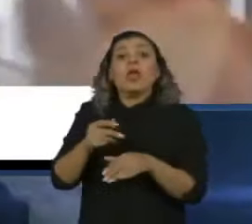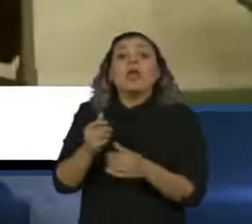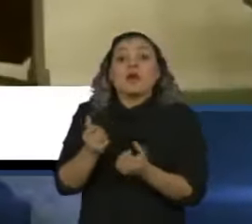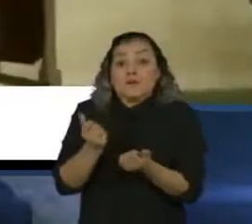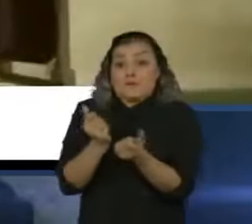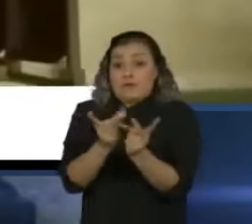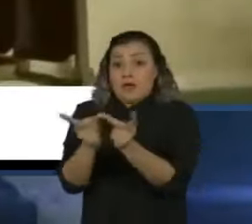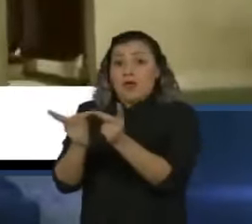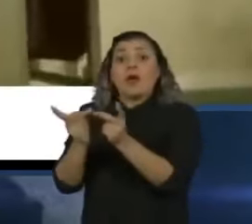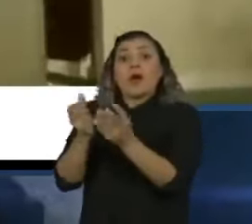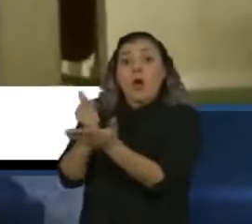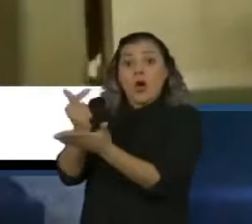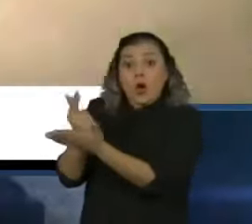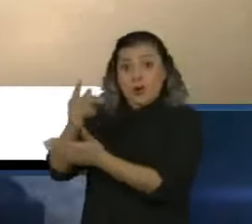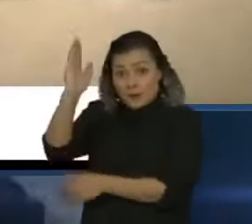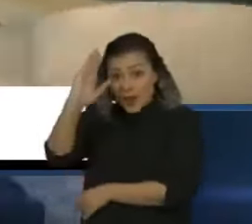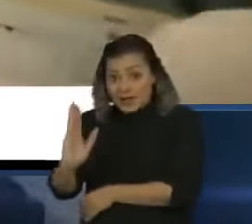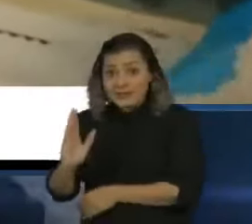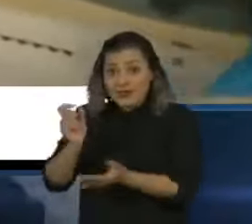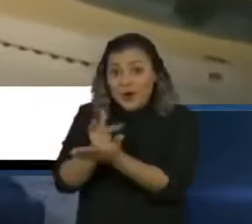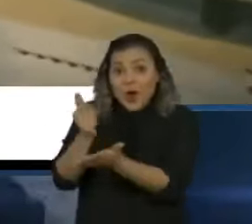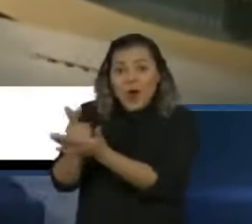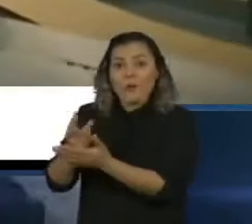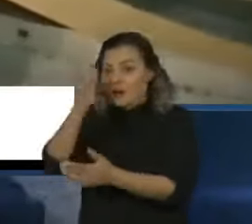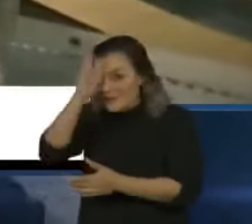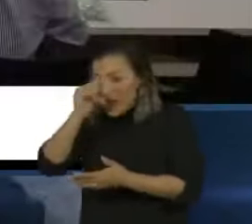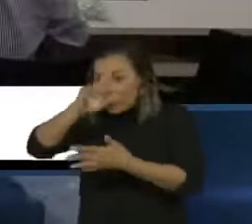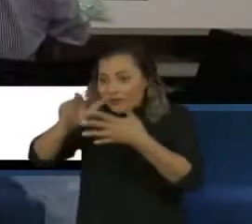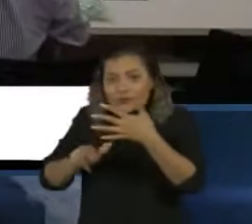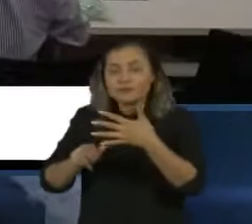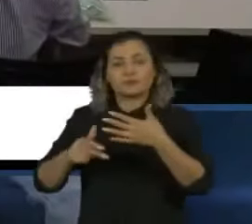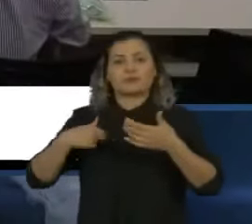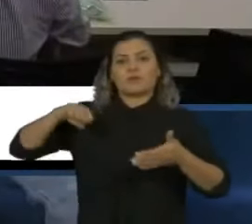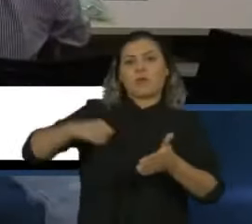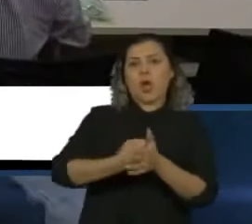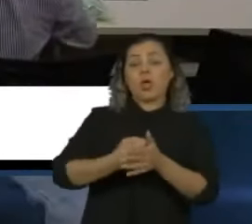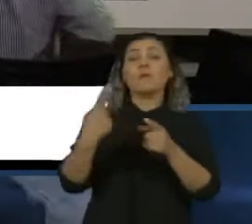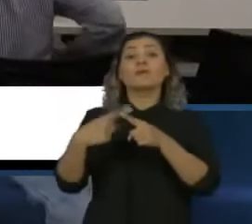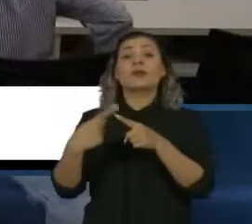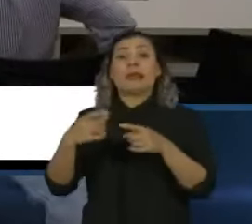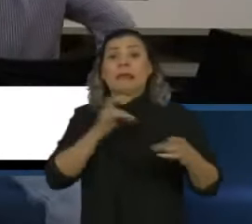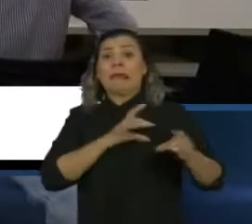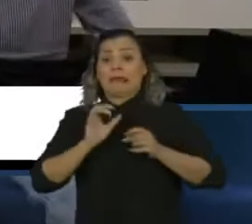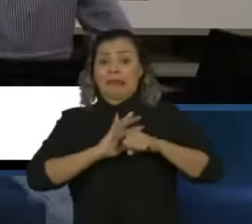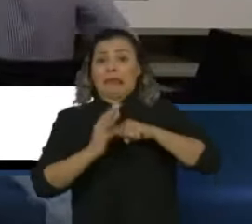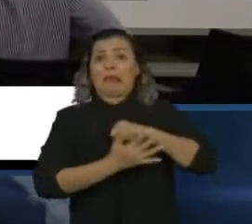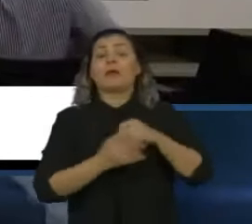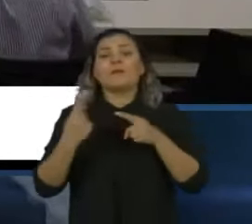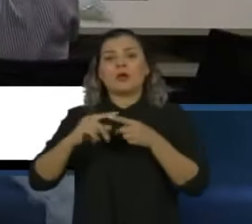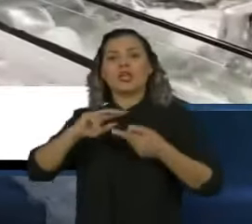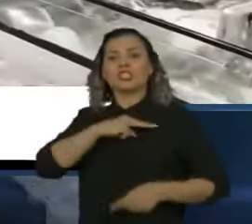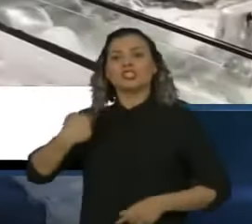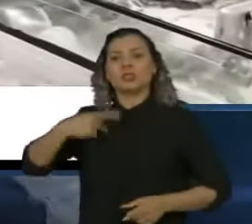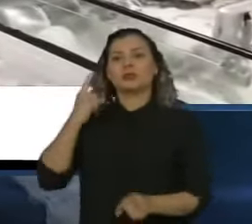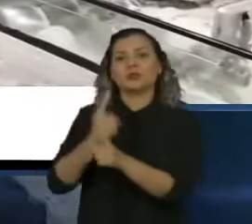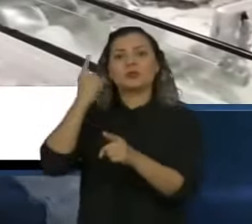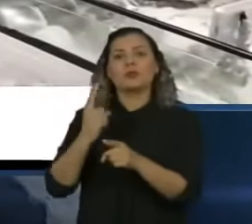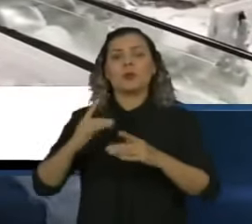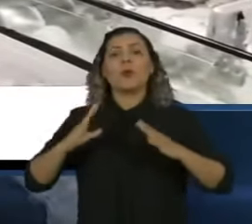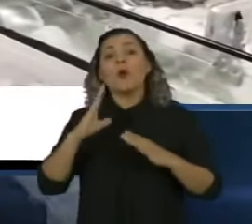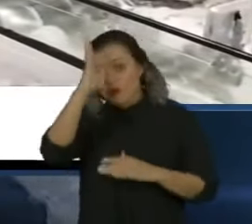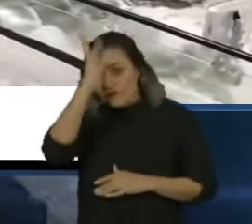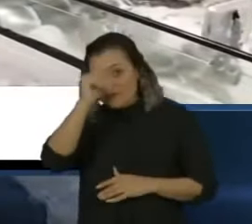frango brasileiro por medo de contaminação da Covid-19. A China anunciou ter encontrado traços do vírus em asas de